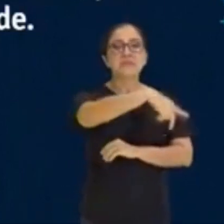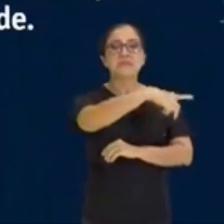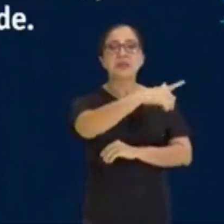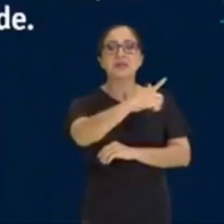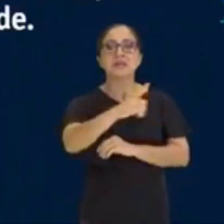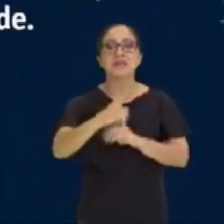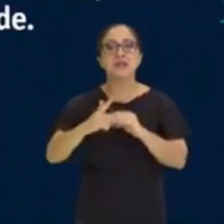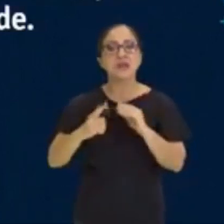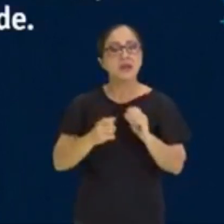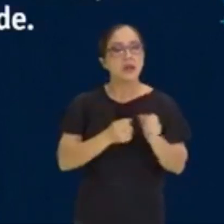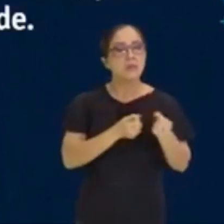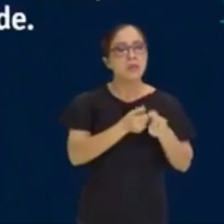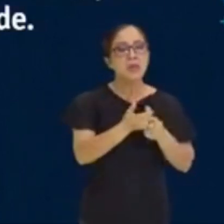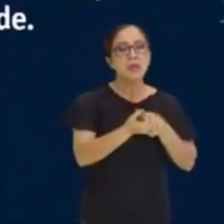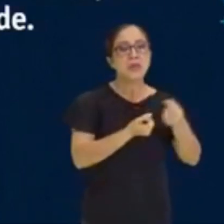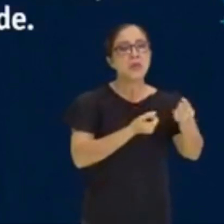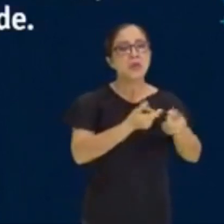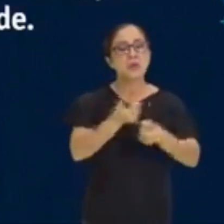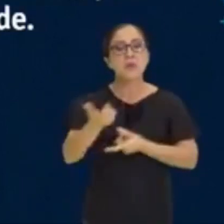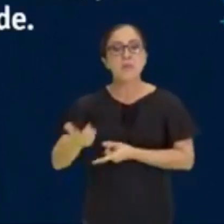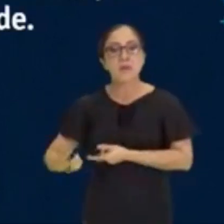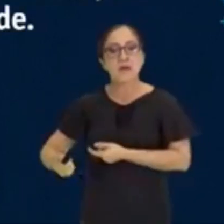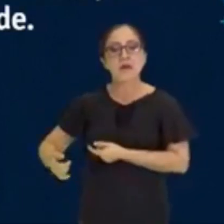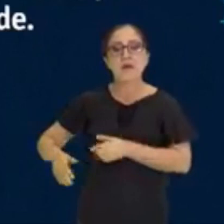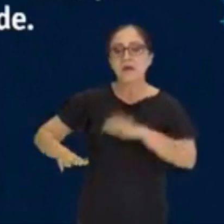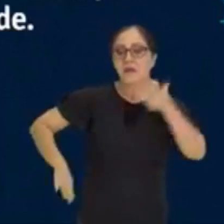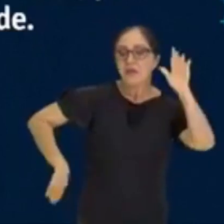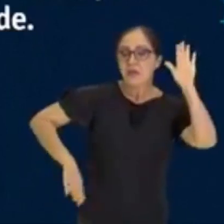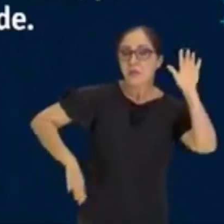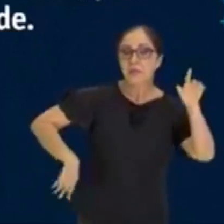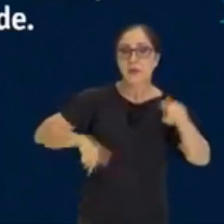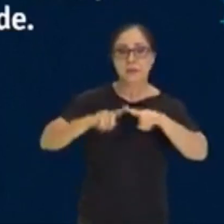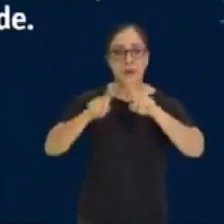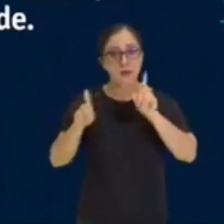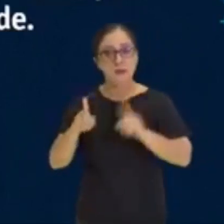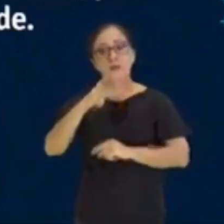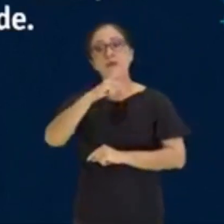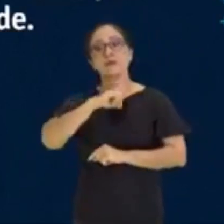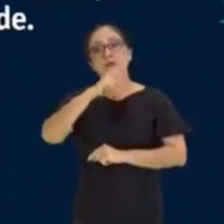necessidade. Com exceção das pessoas que precisam trabalhar,